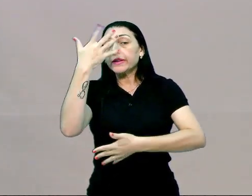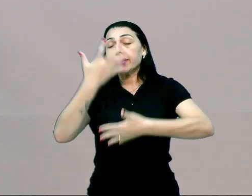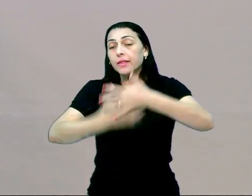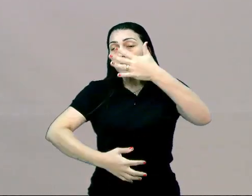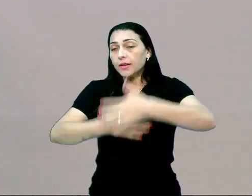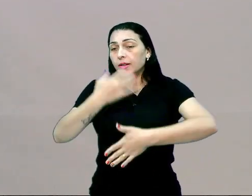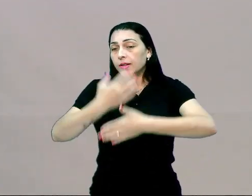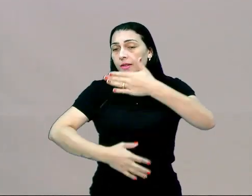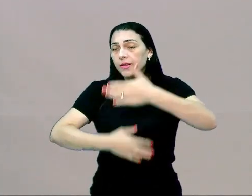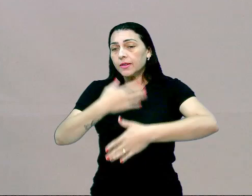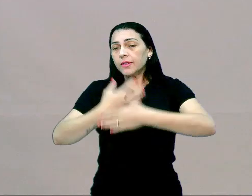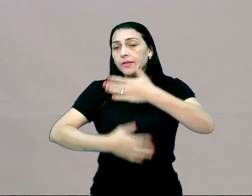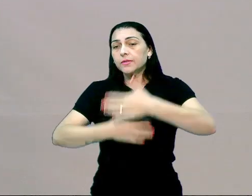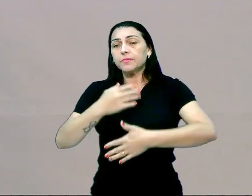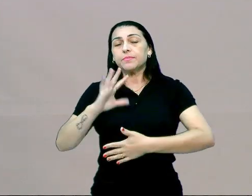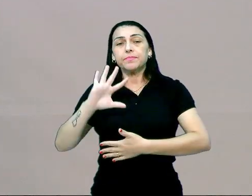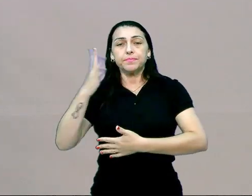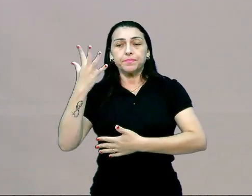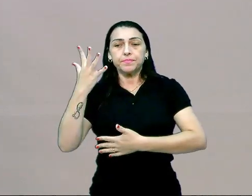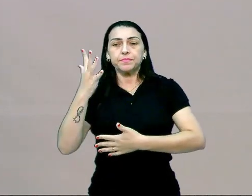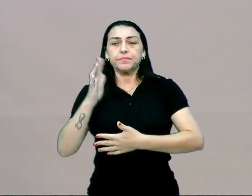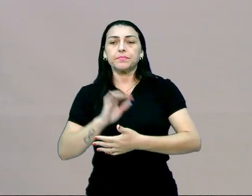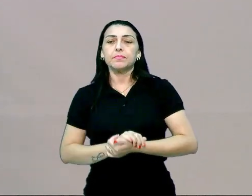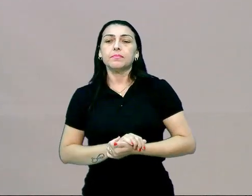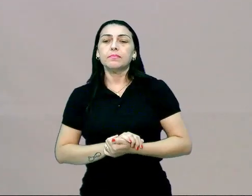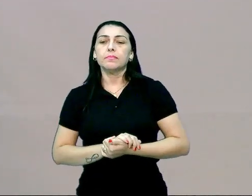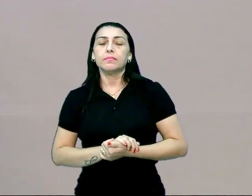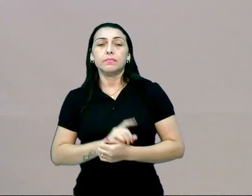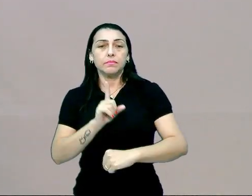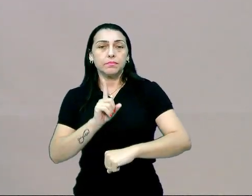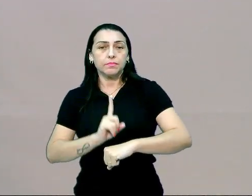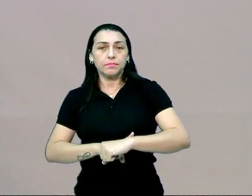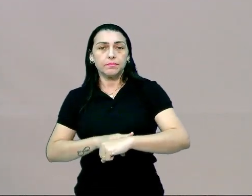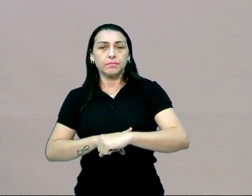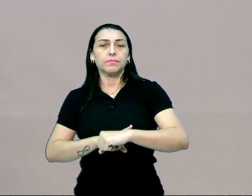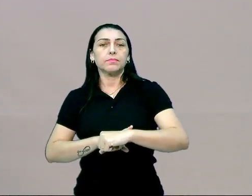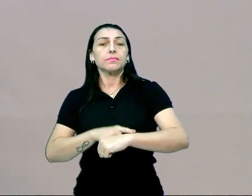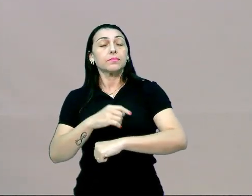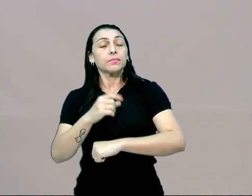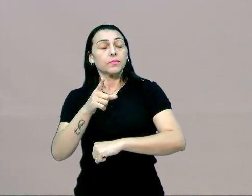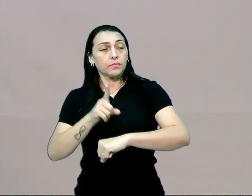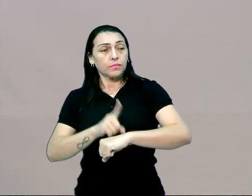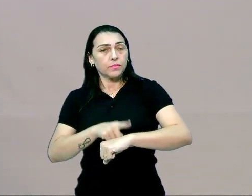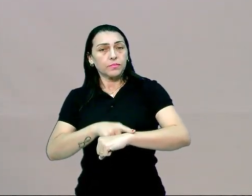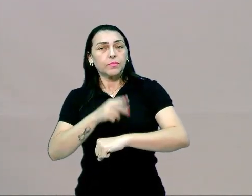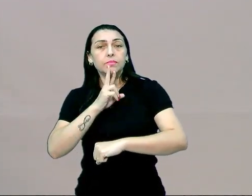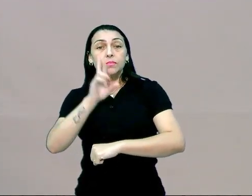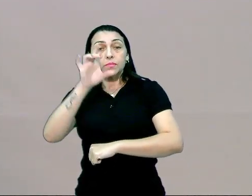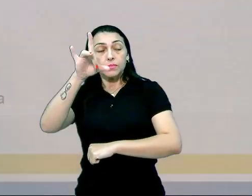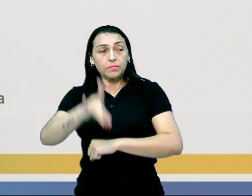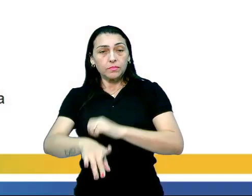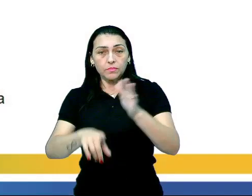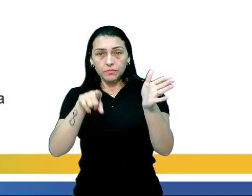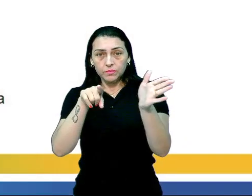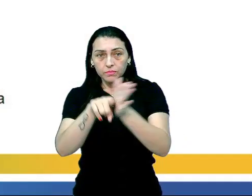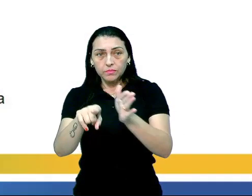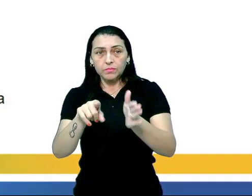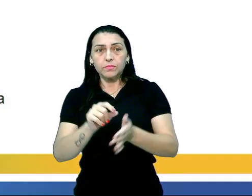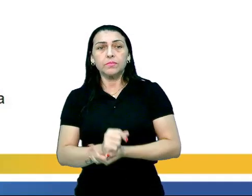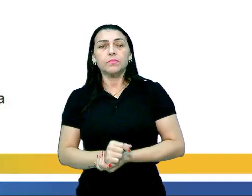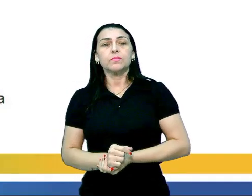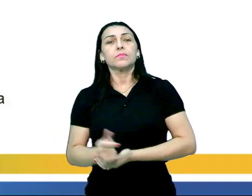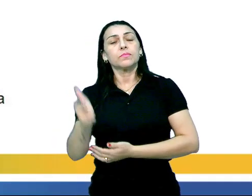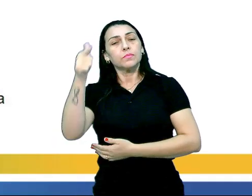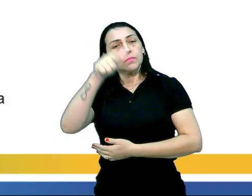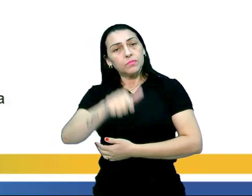entendimento, né, que vigorou, né, digamos assim, durante muito tempo. Vamos para a nossa última questão?